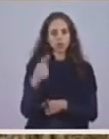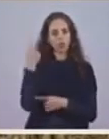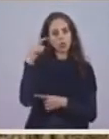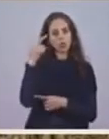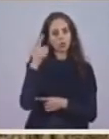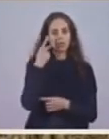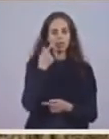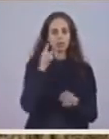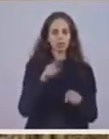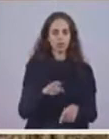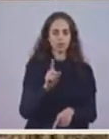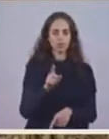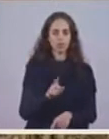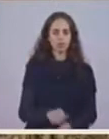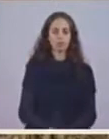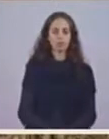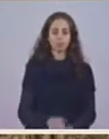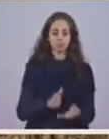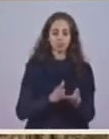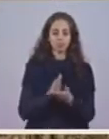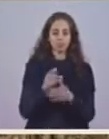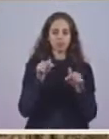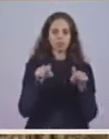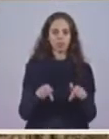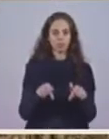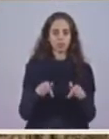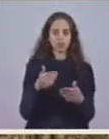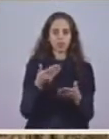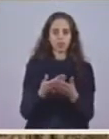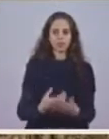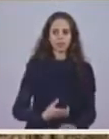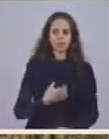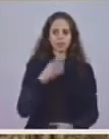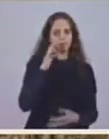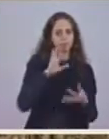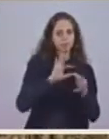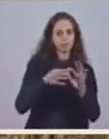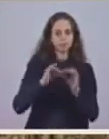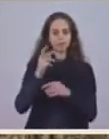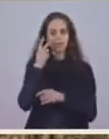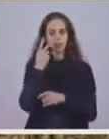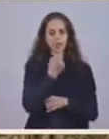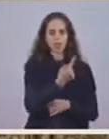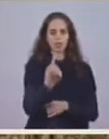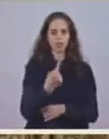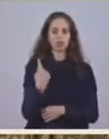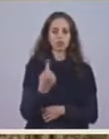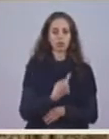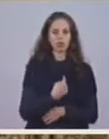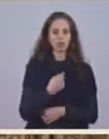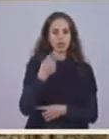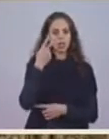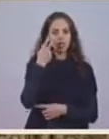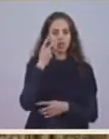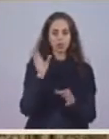da ressurreição, que continua hoje a dar sentido à vida de cada um de nós, à vida da